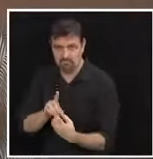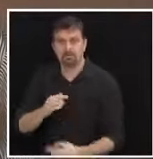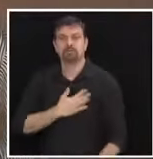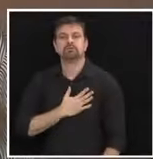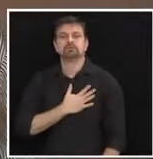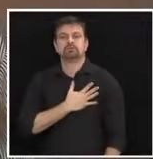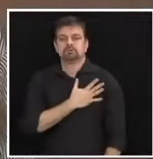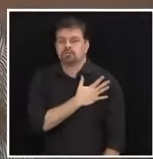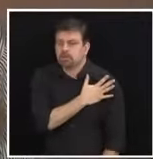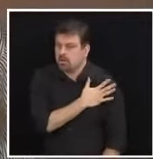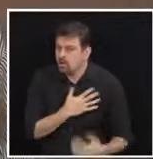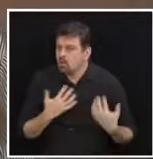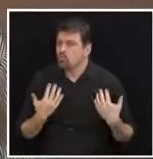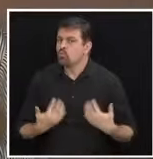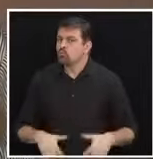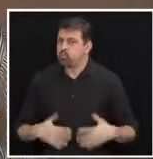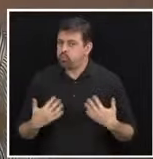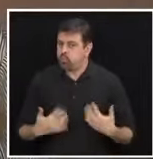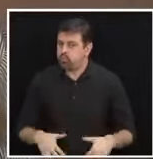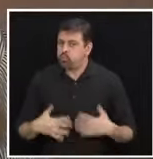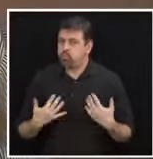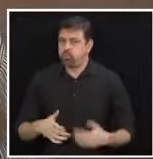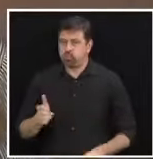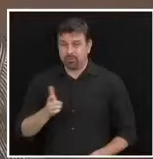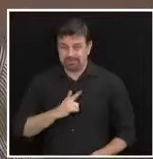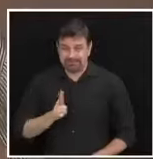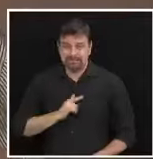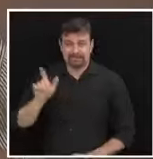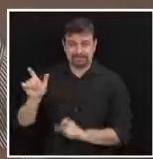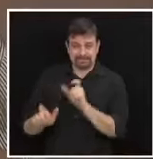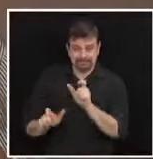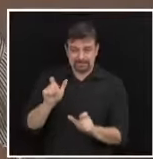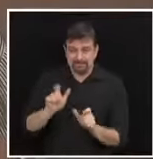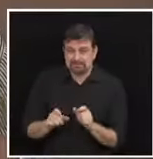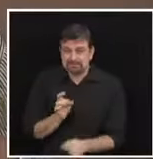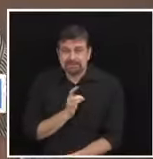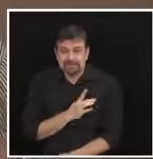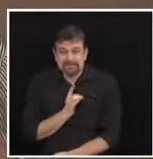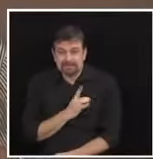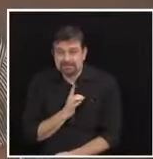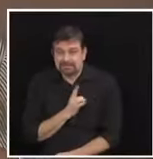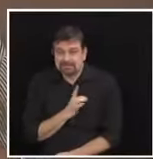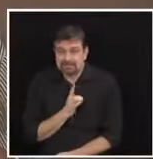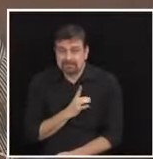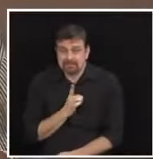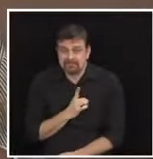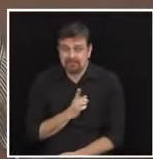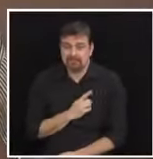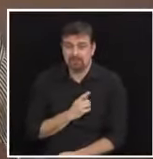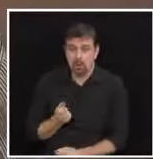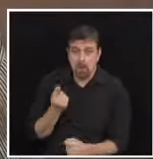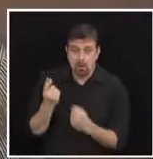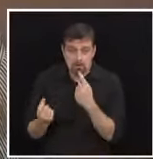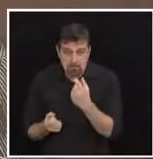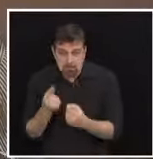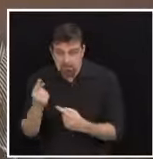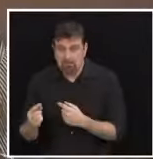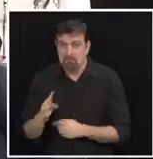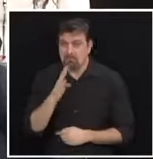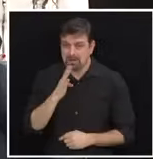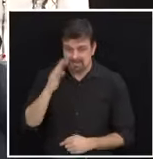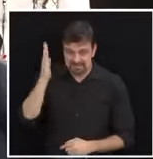preconceito é muito grande, tá? Nós temos hoje pessoas que têm receios Alguns até conhecem que